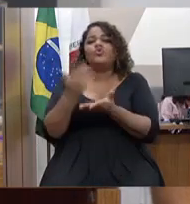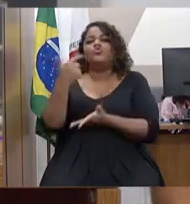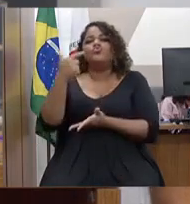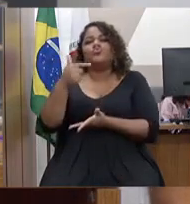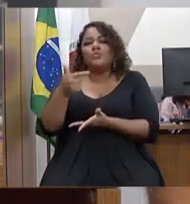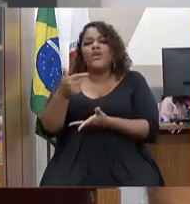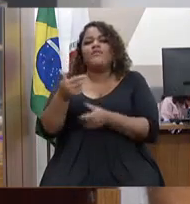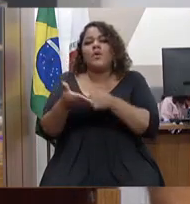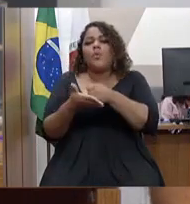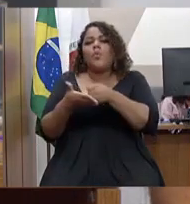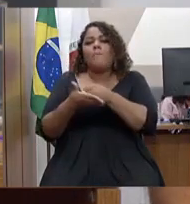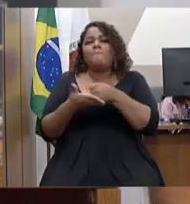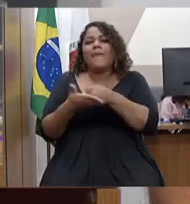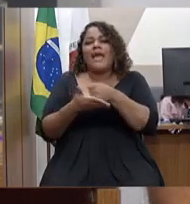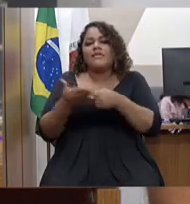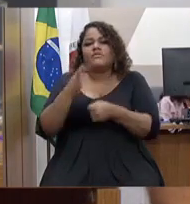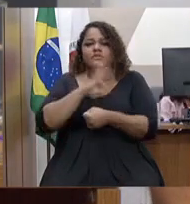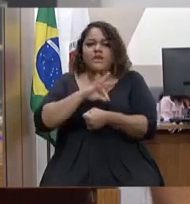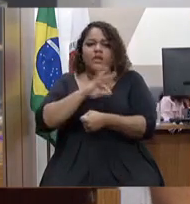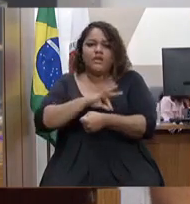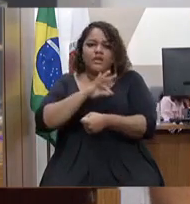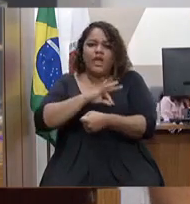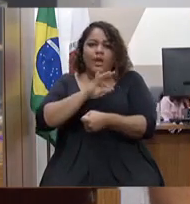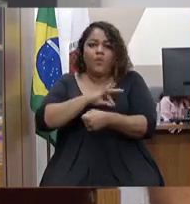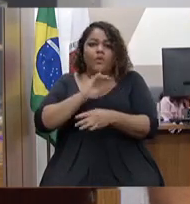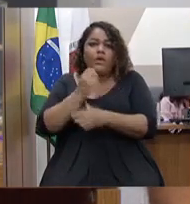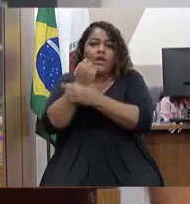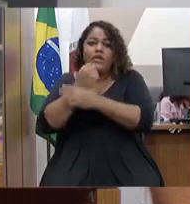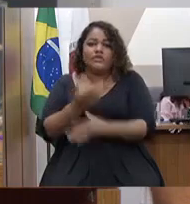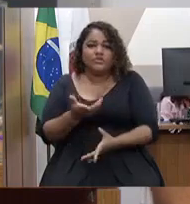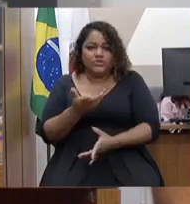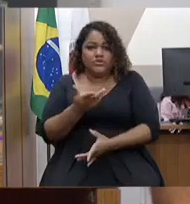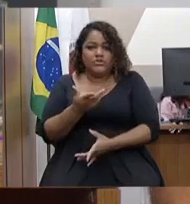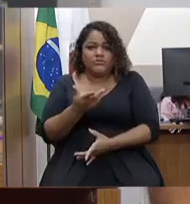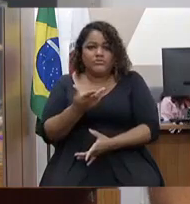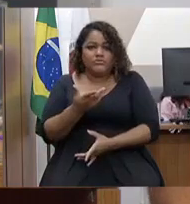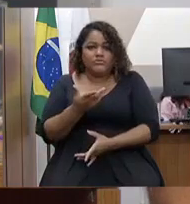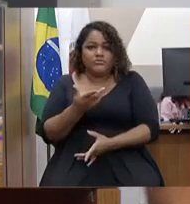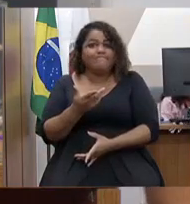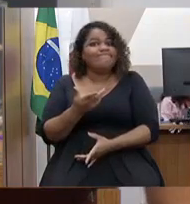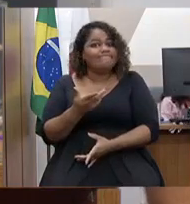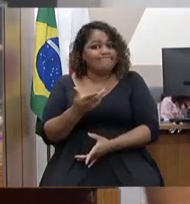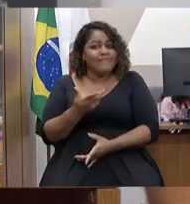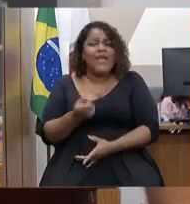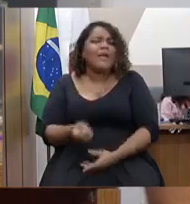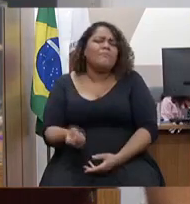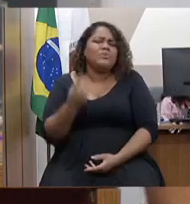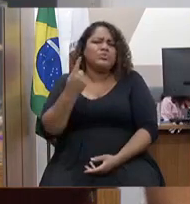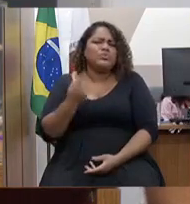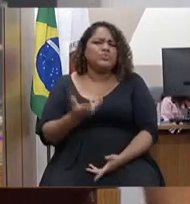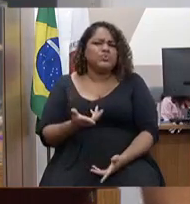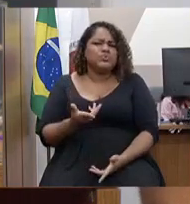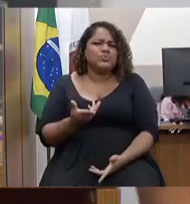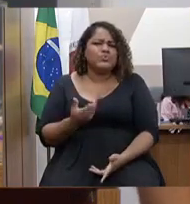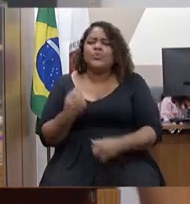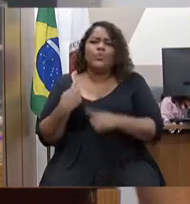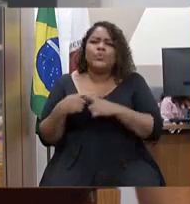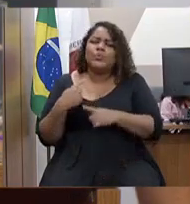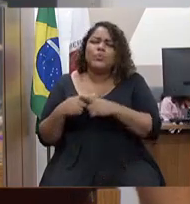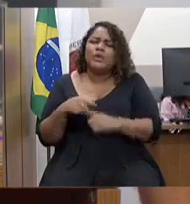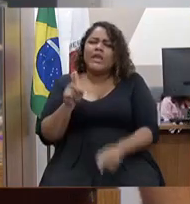enfermagem absurdo né a gente fala aí por que ainda não foi aplicado